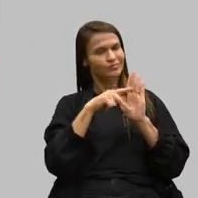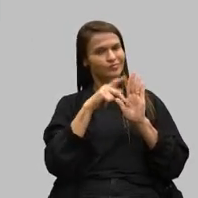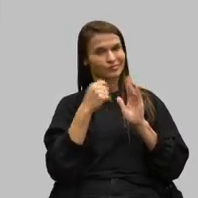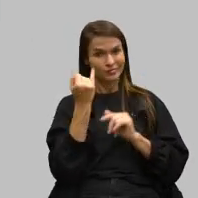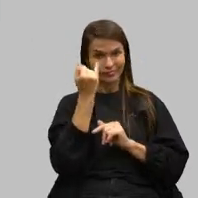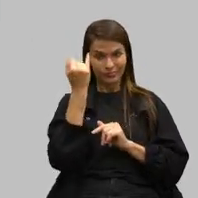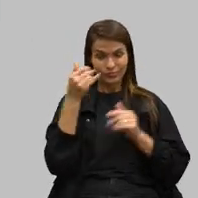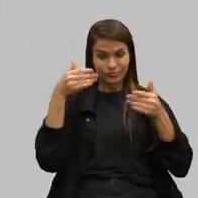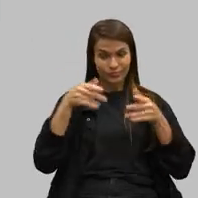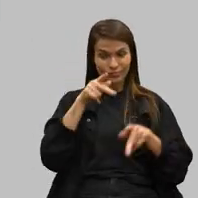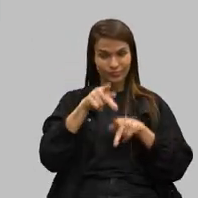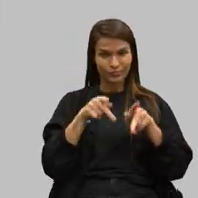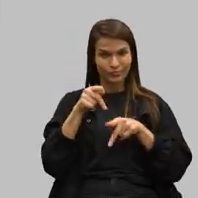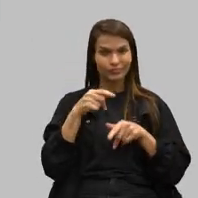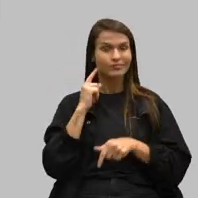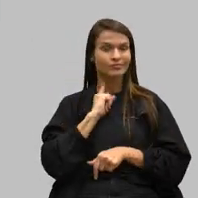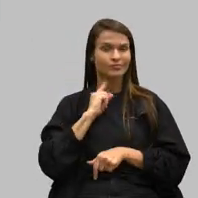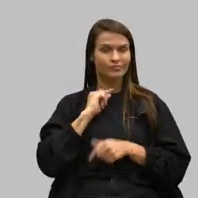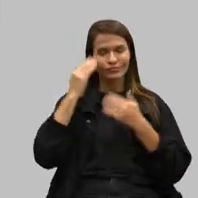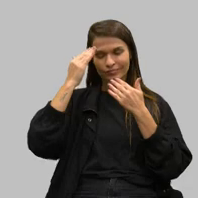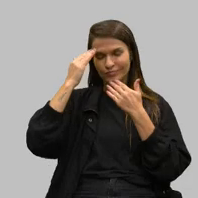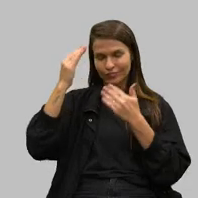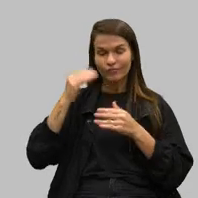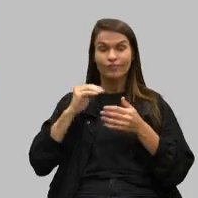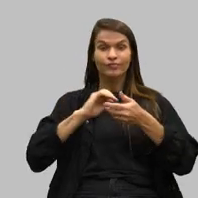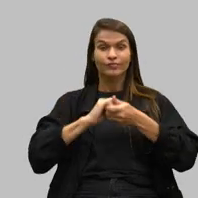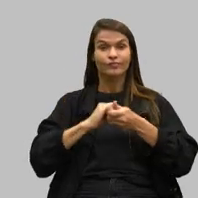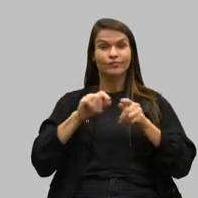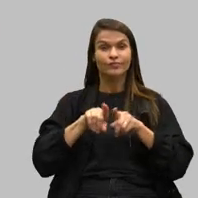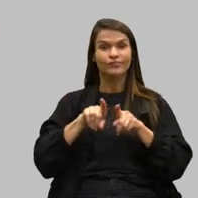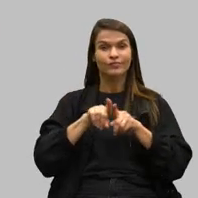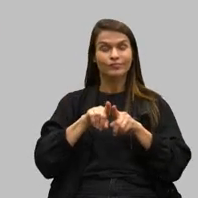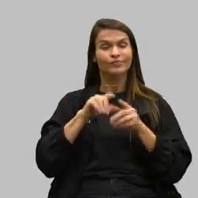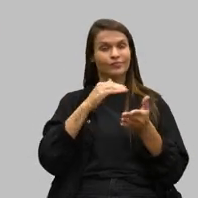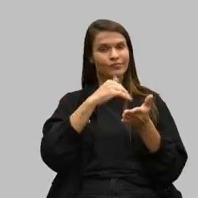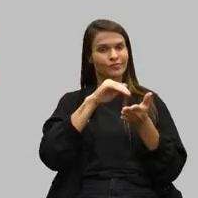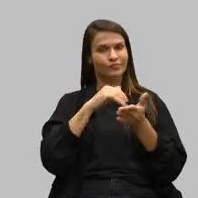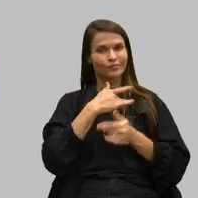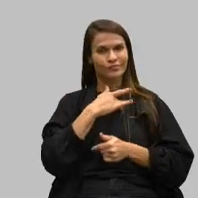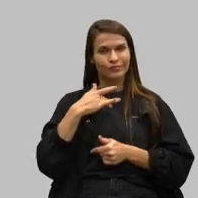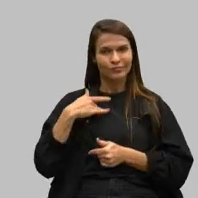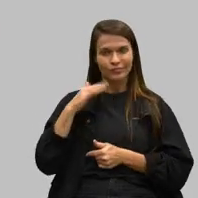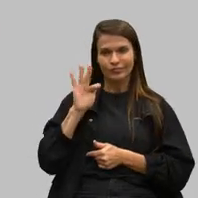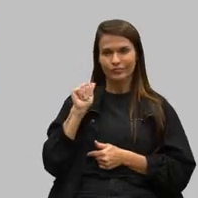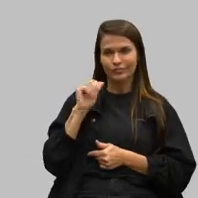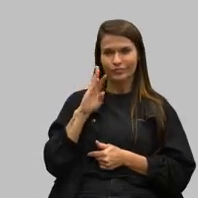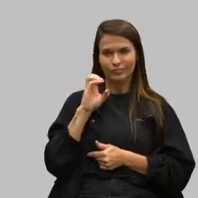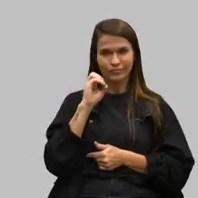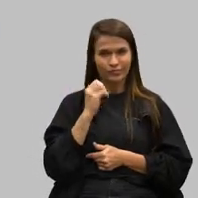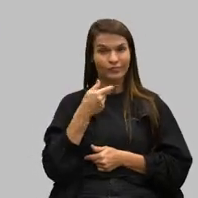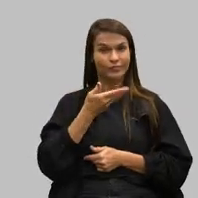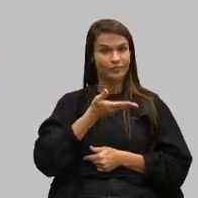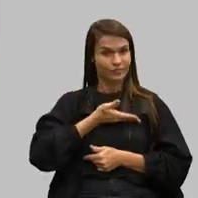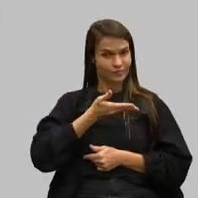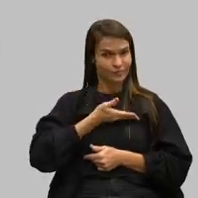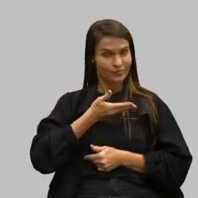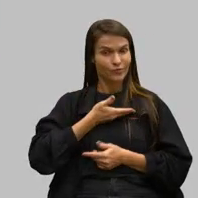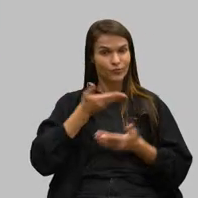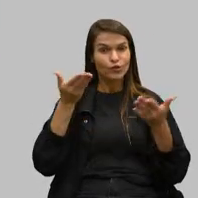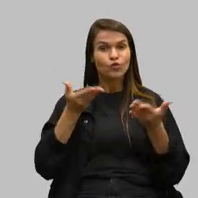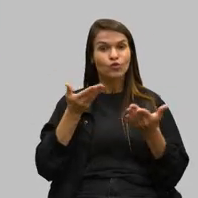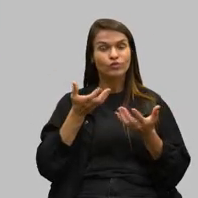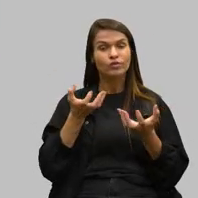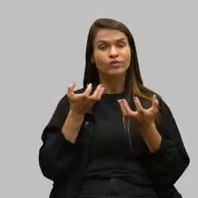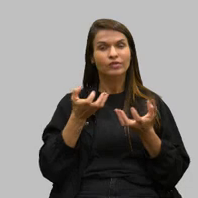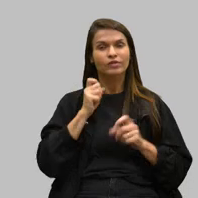povo mineiro. Obrigada, viu, meu querido? Cumprimentar também o nosso querido secretário de Saúde, o Fábio, que é um grande amigo. E hoje eu quero aqui,